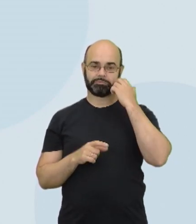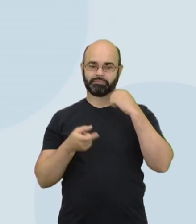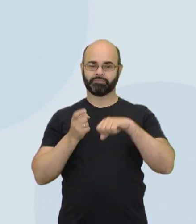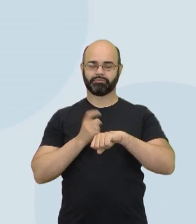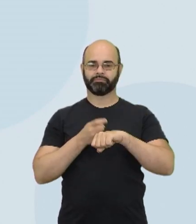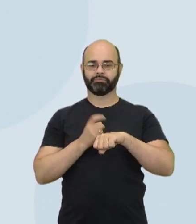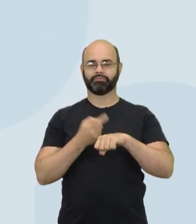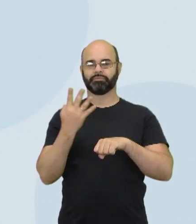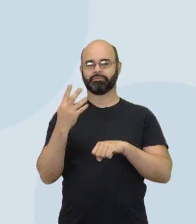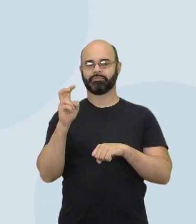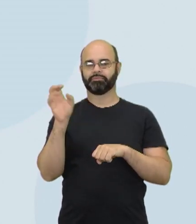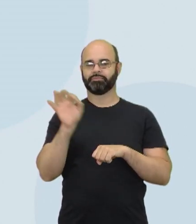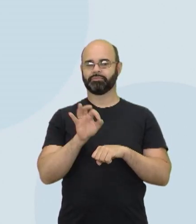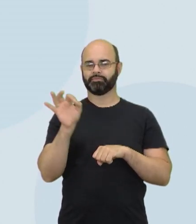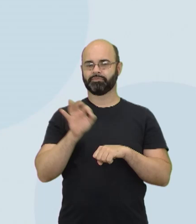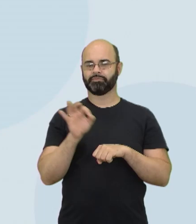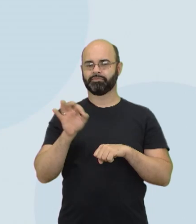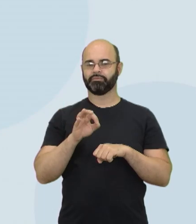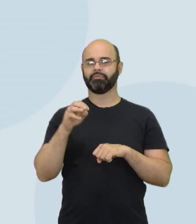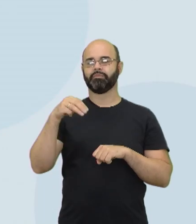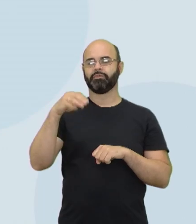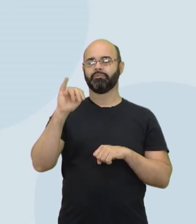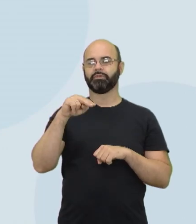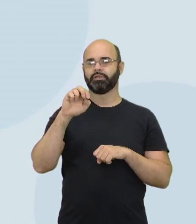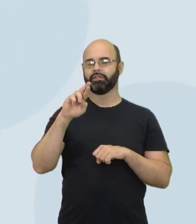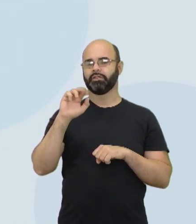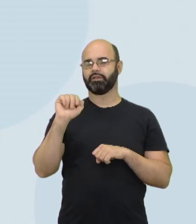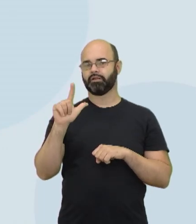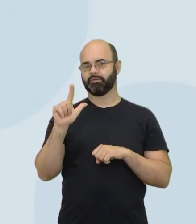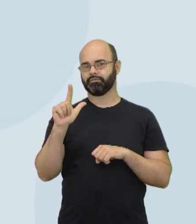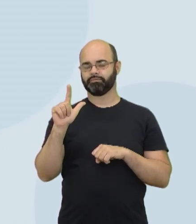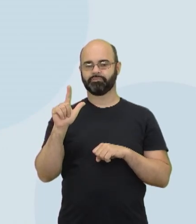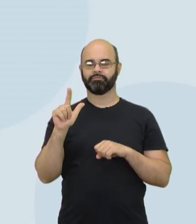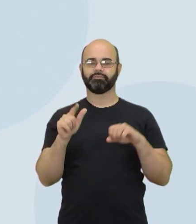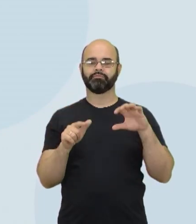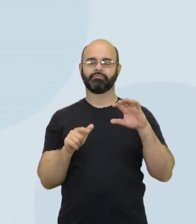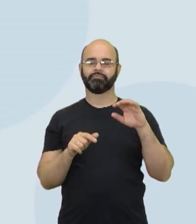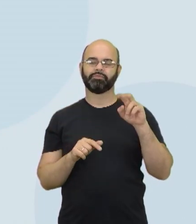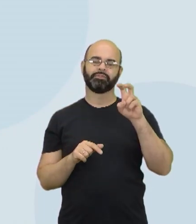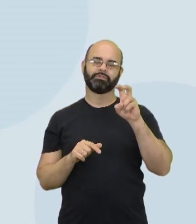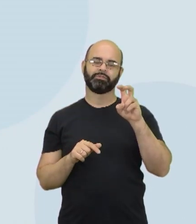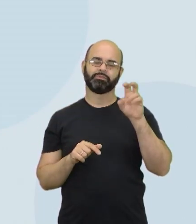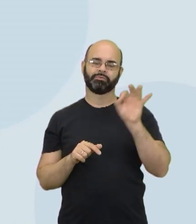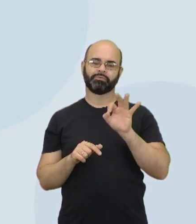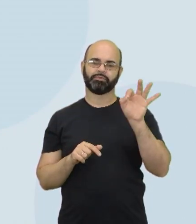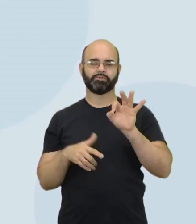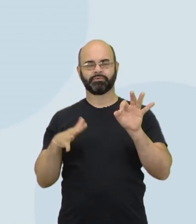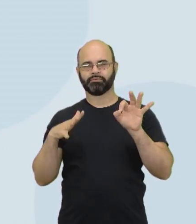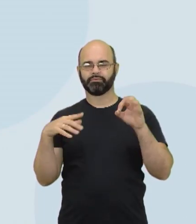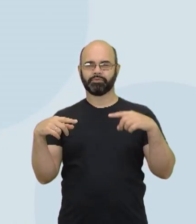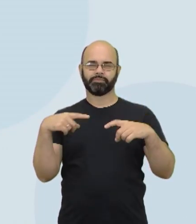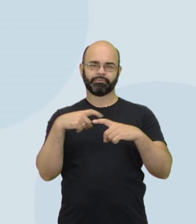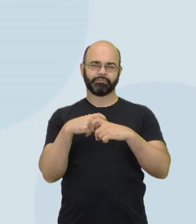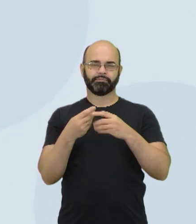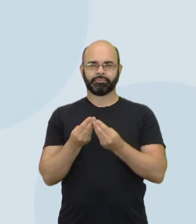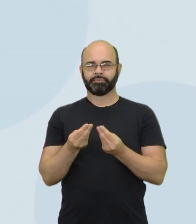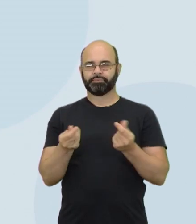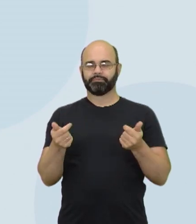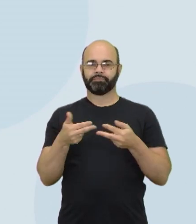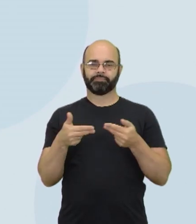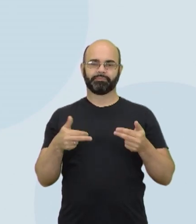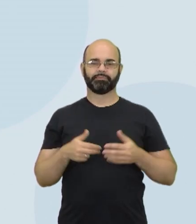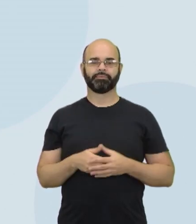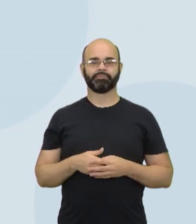qual 45% mais ou menos é de mineral e mais ou menos 5% é orgânica, né? Tanto é que ele fala